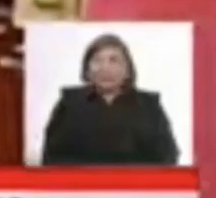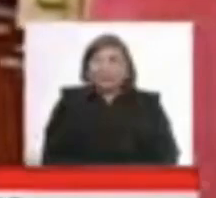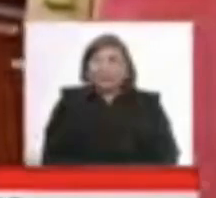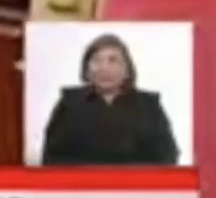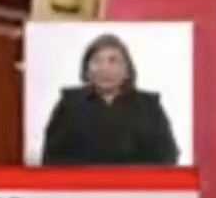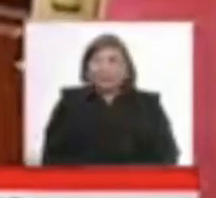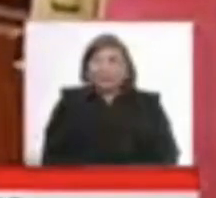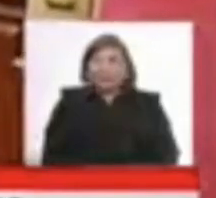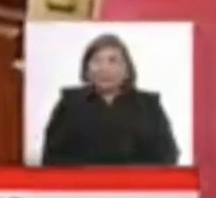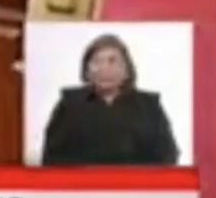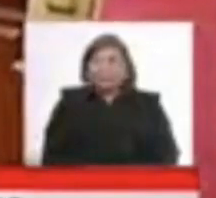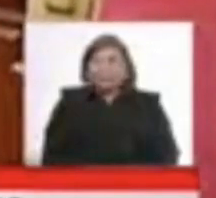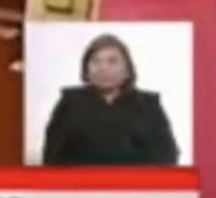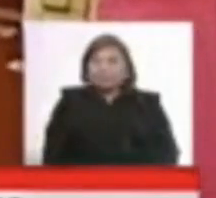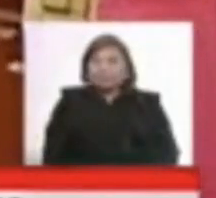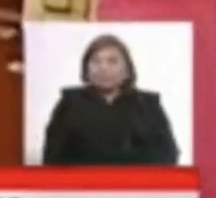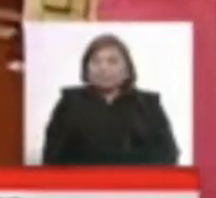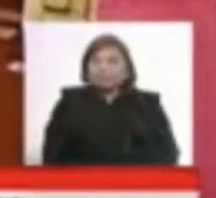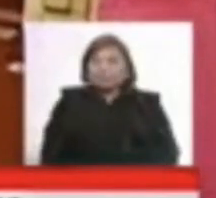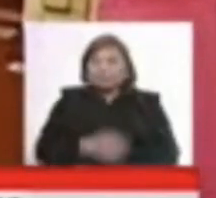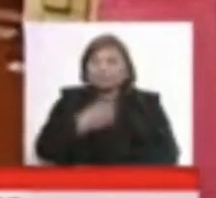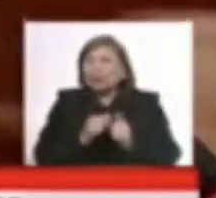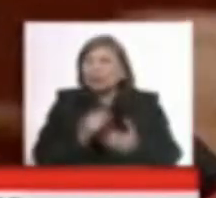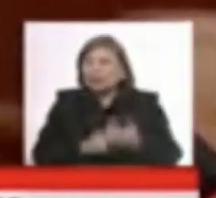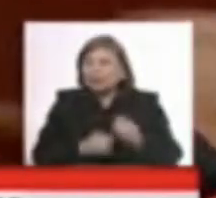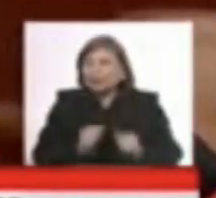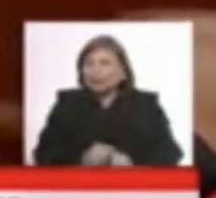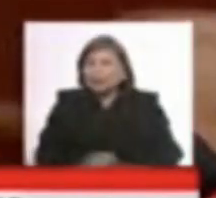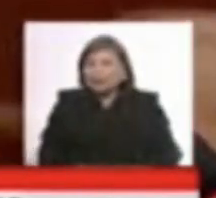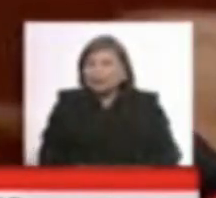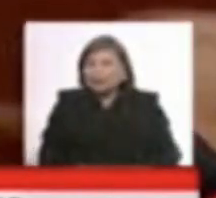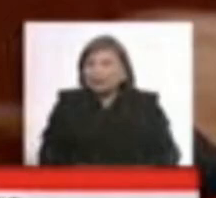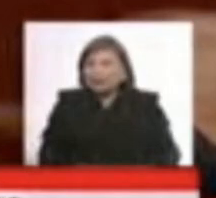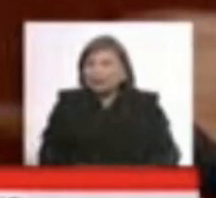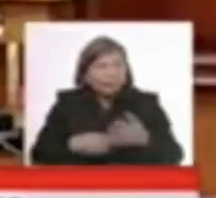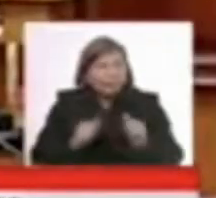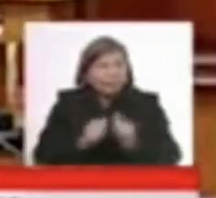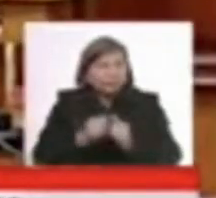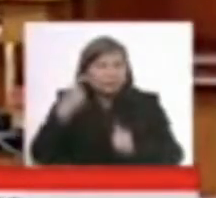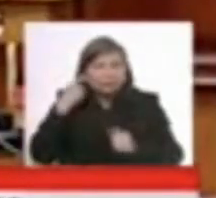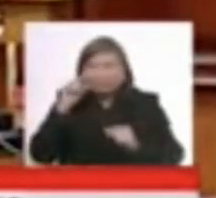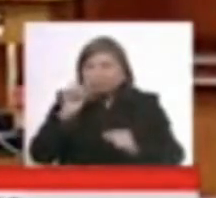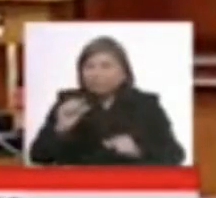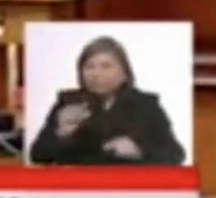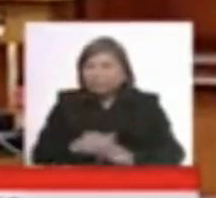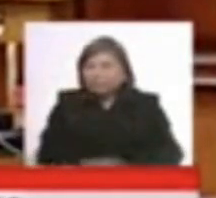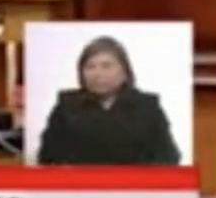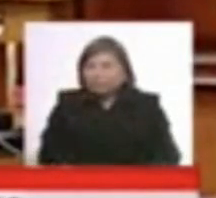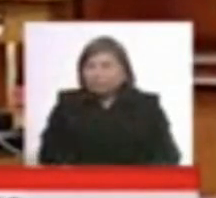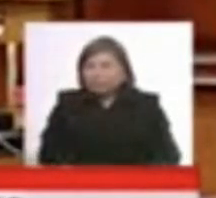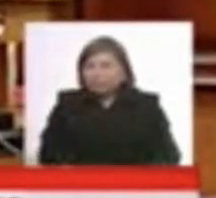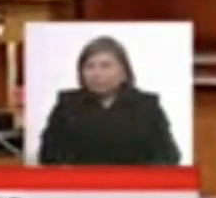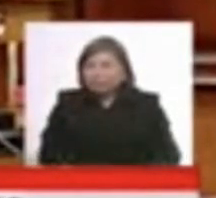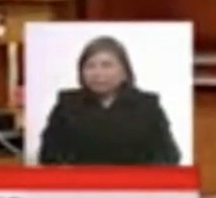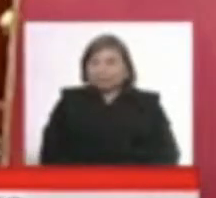com a constituição política do Peru a partir deste momento até 28 de julho de 2026 quando deve completar o mandato original